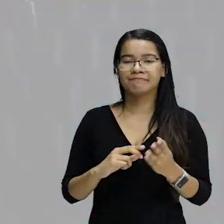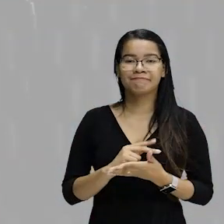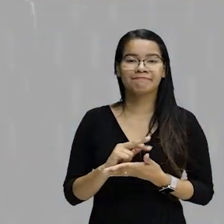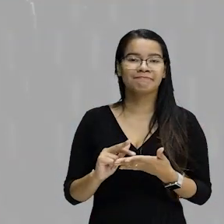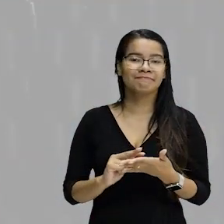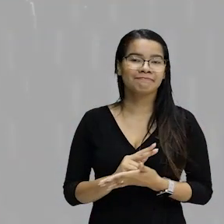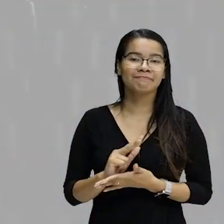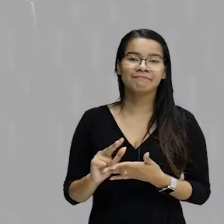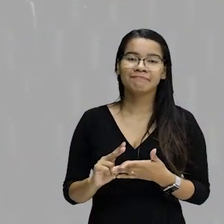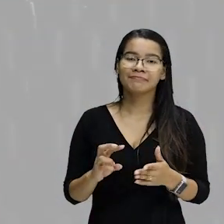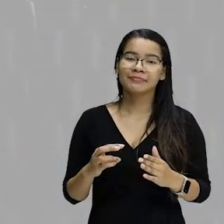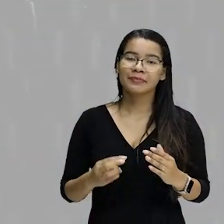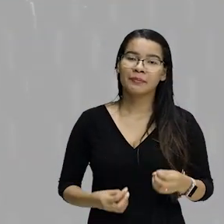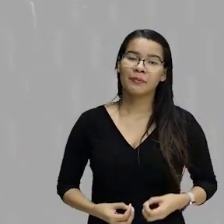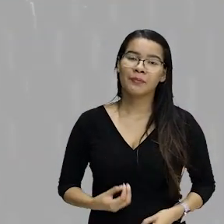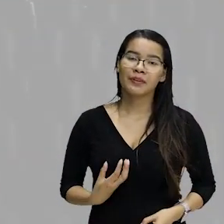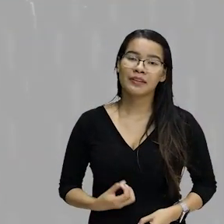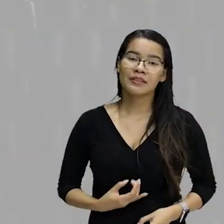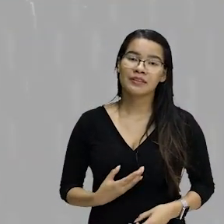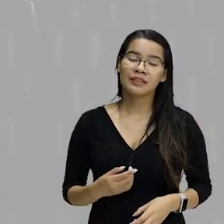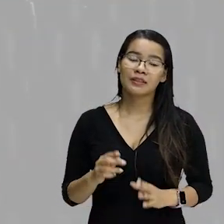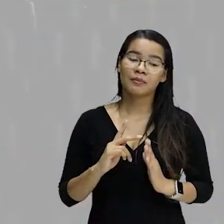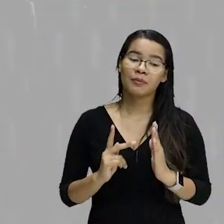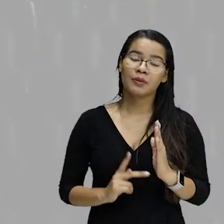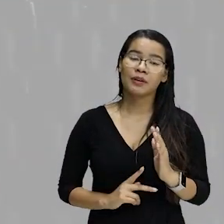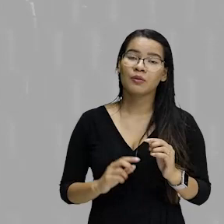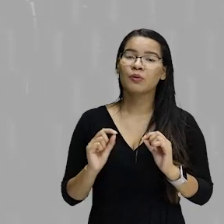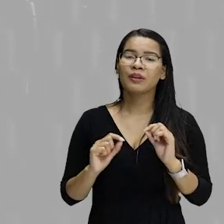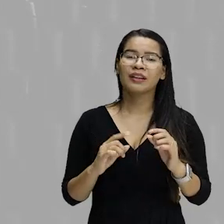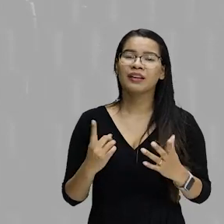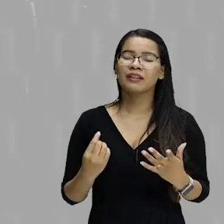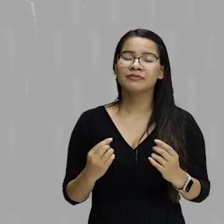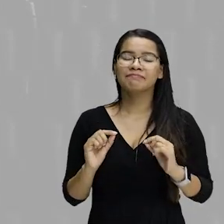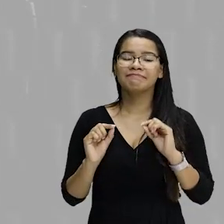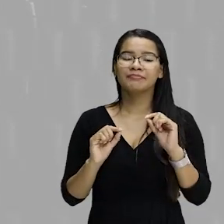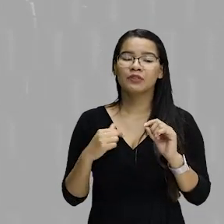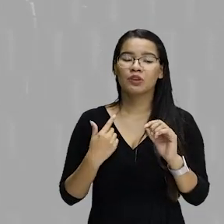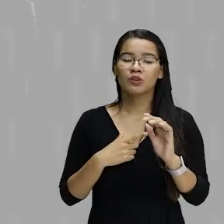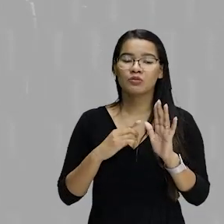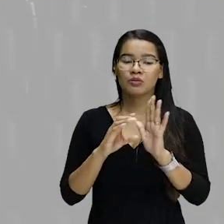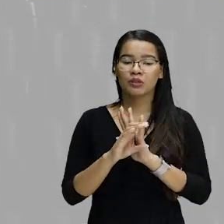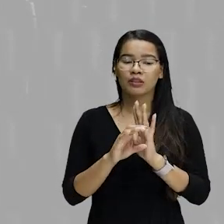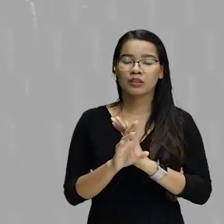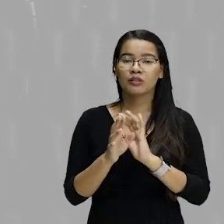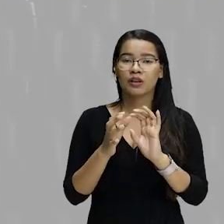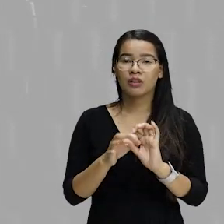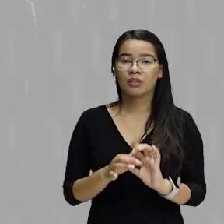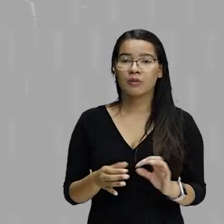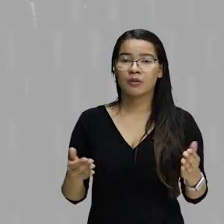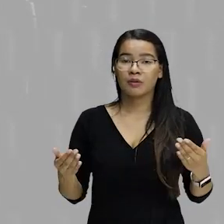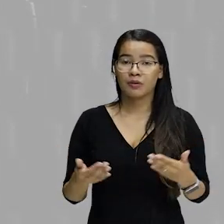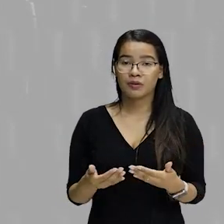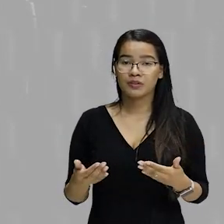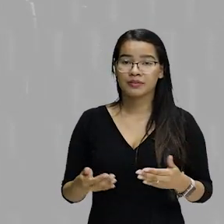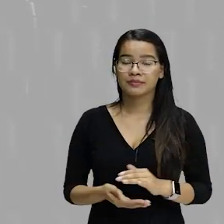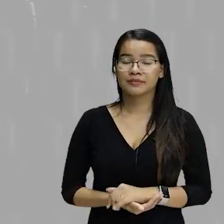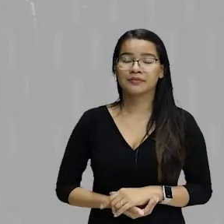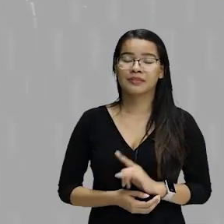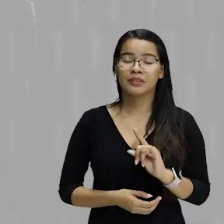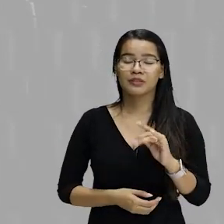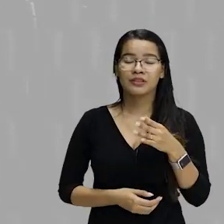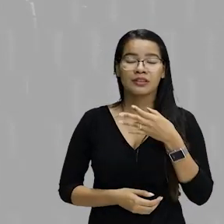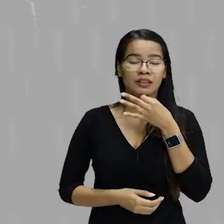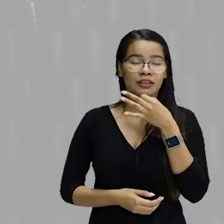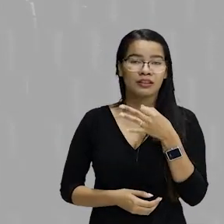é um poema. Então, gente, o que é poema? O que é poesia? Vamos contextualizar isso hoje e agora? Eu citei,